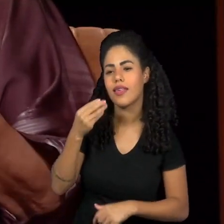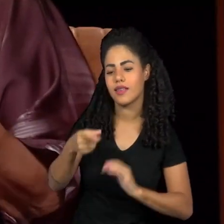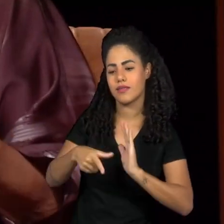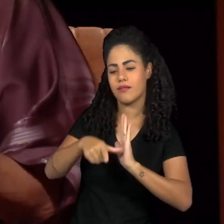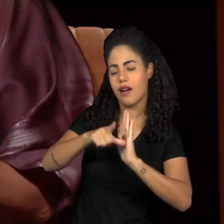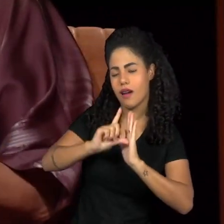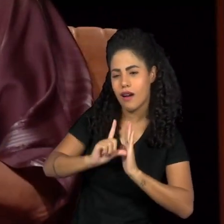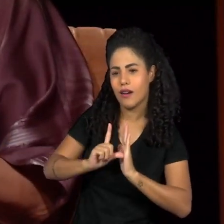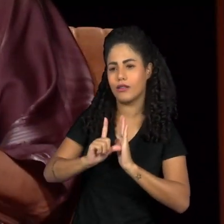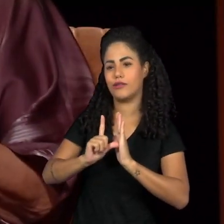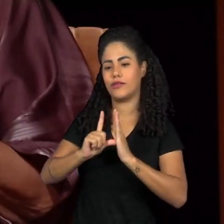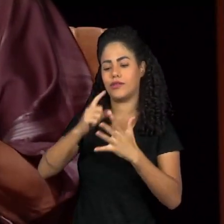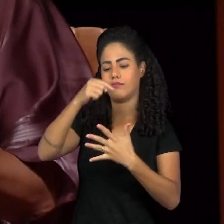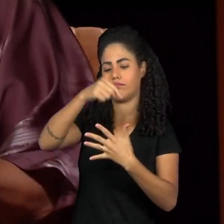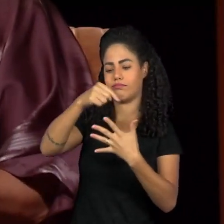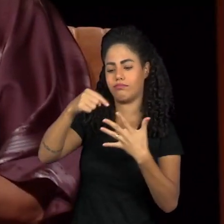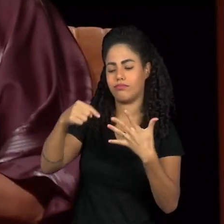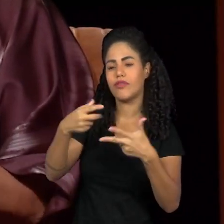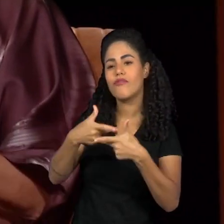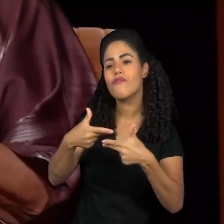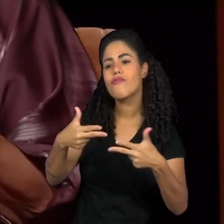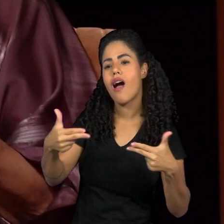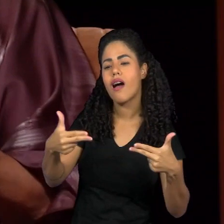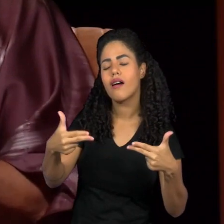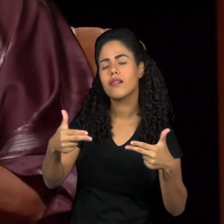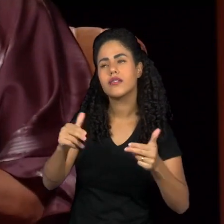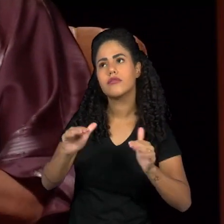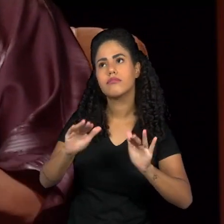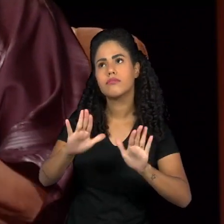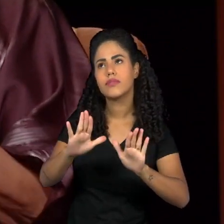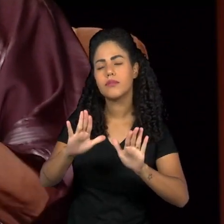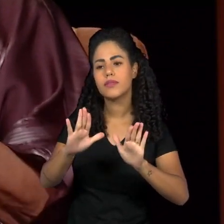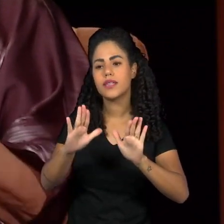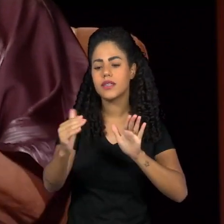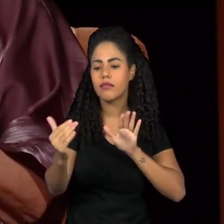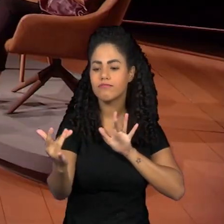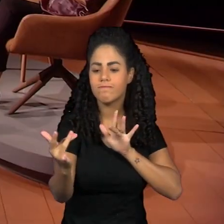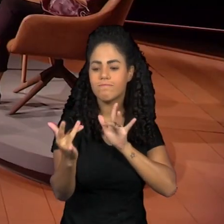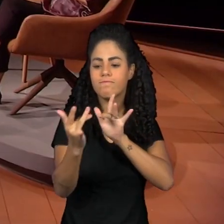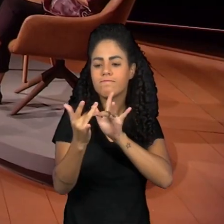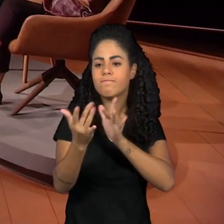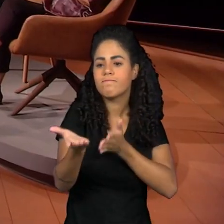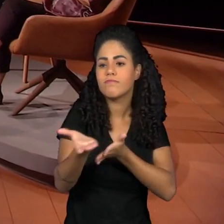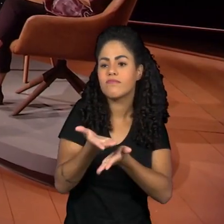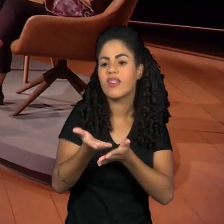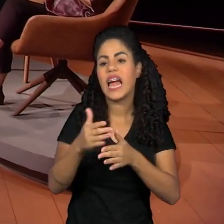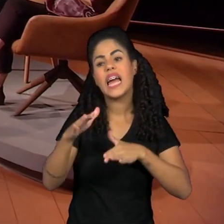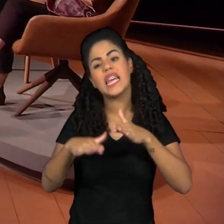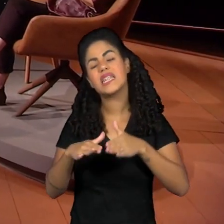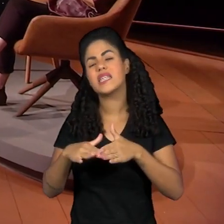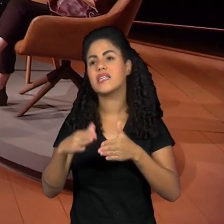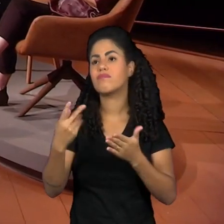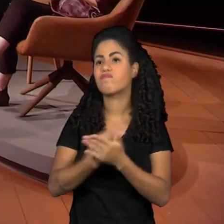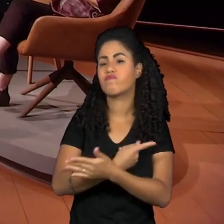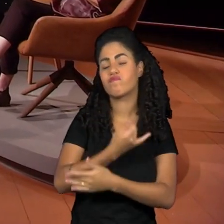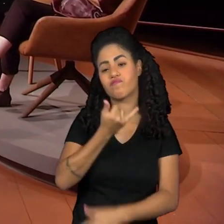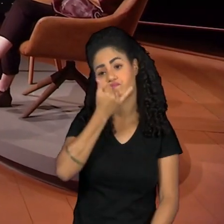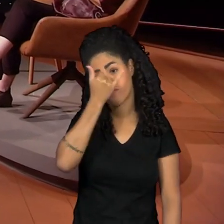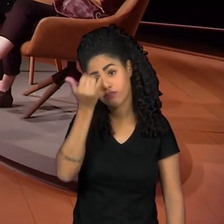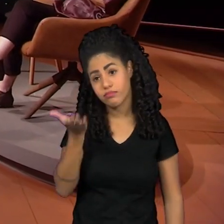coisa, mas, né, tem que se aproximar e às vezes não dá certo, né? Assim, já